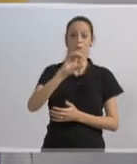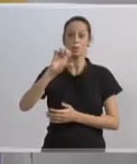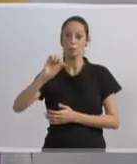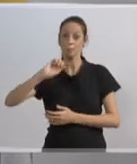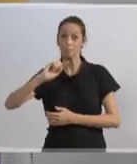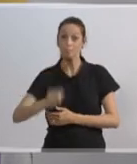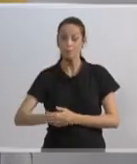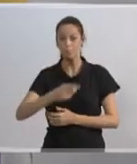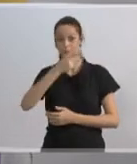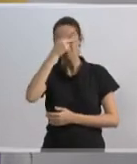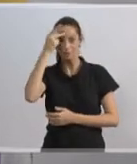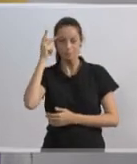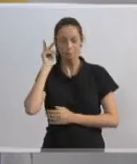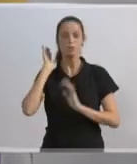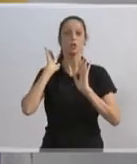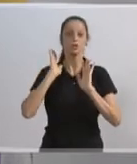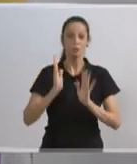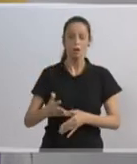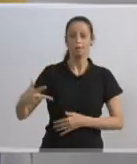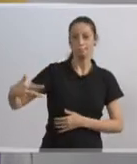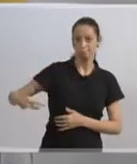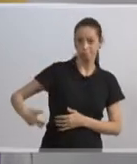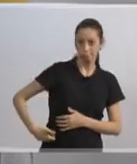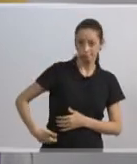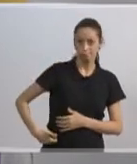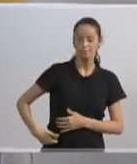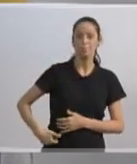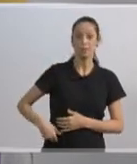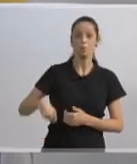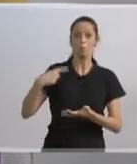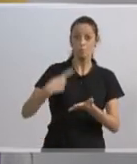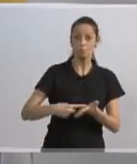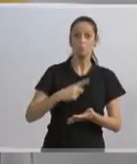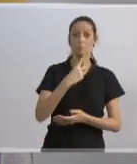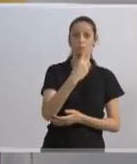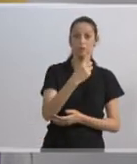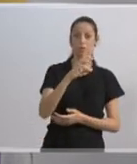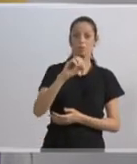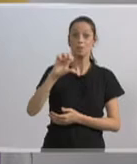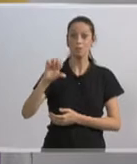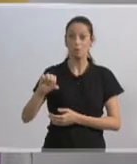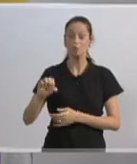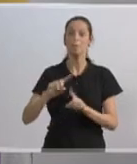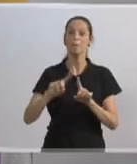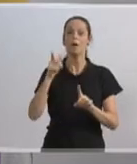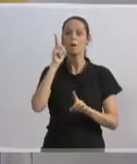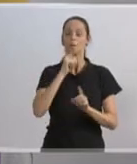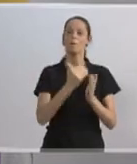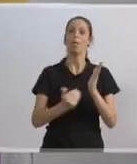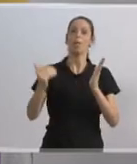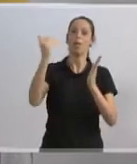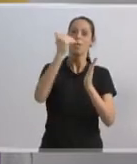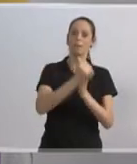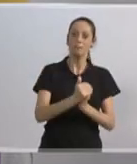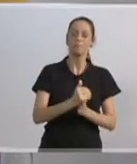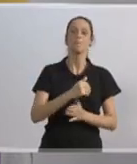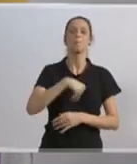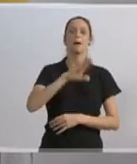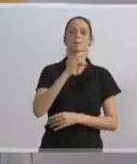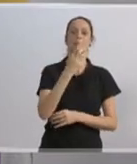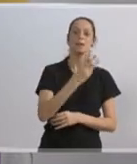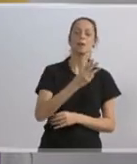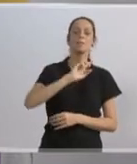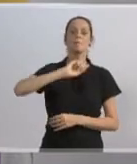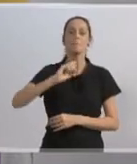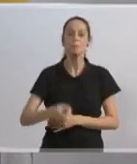imunizadas que nós teremos o primeiro compromisso nós ultrapassamos mais de 3400 pessoas com